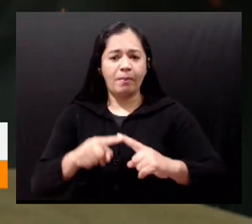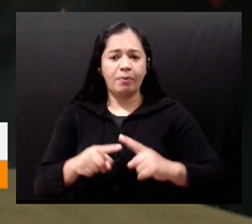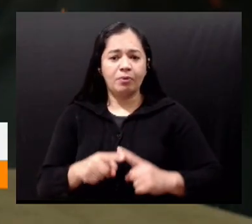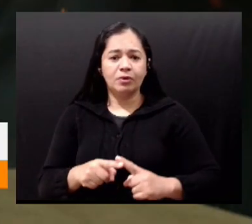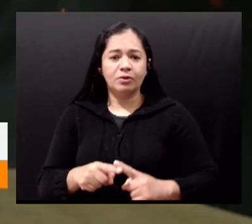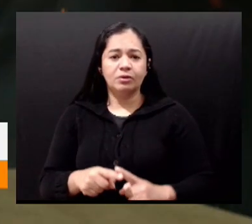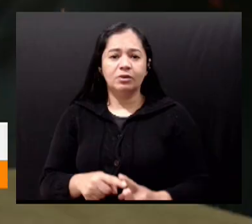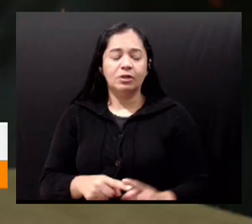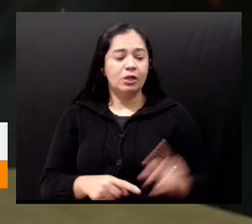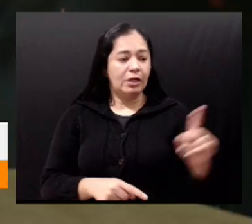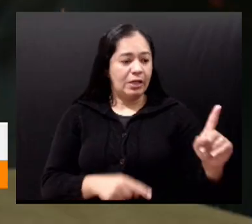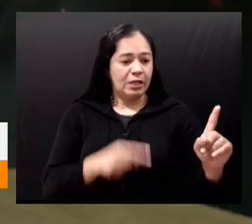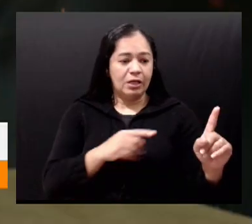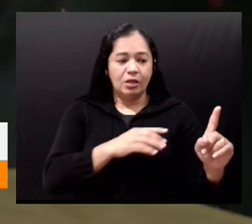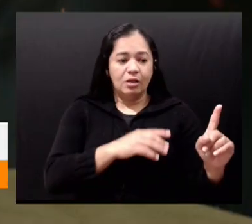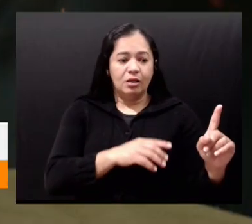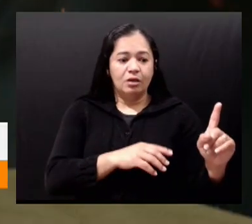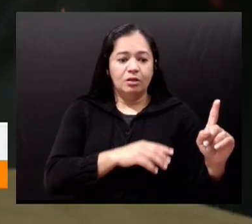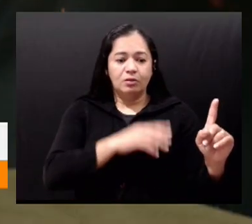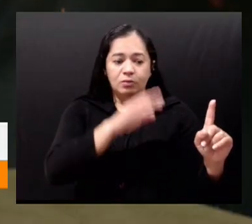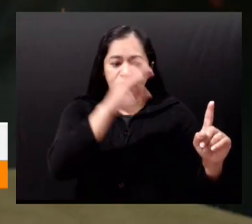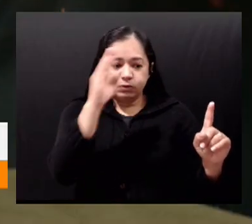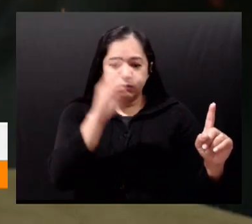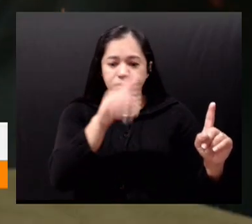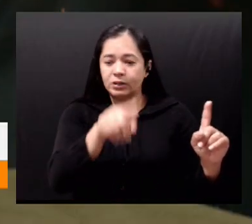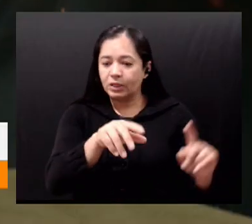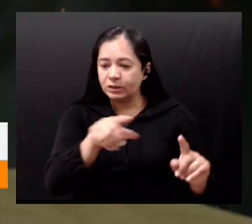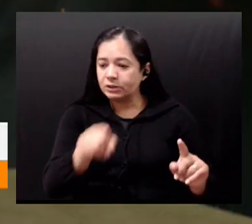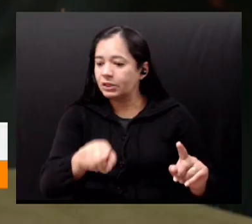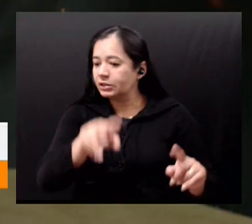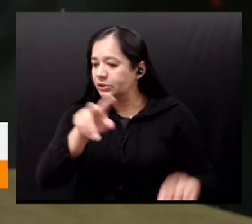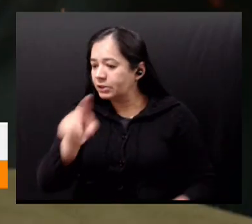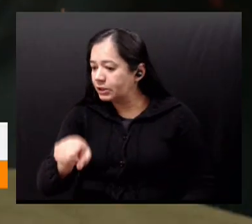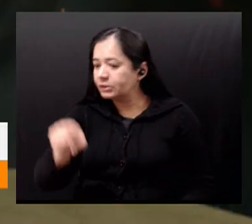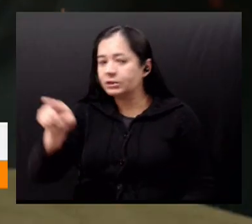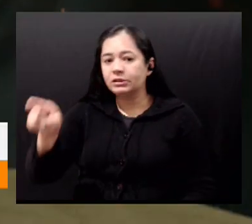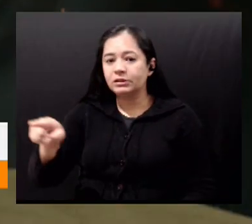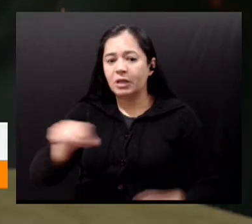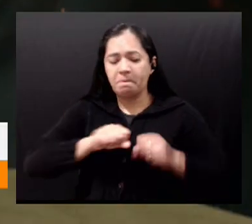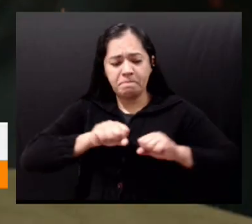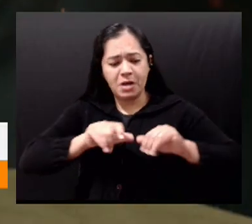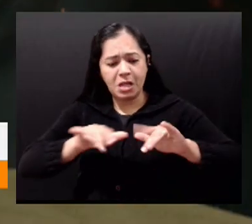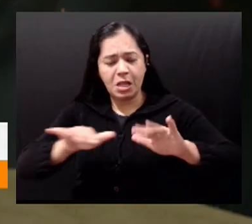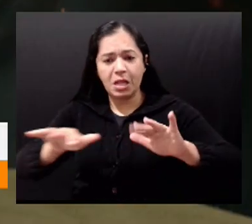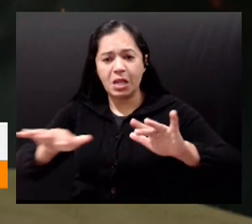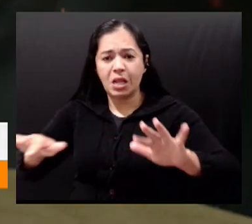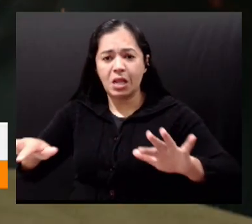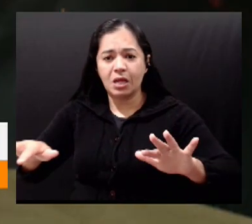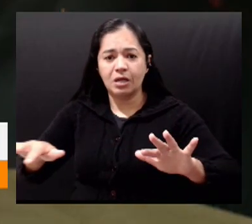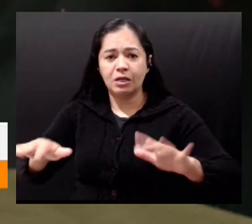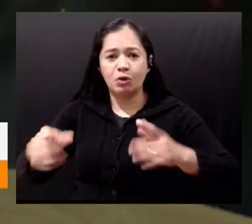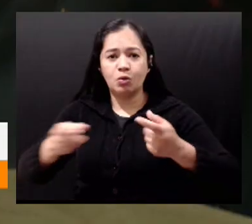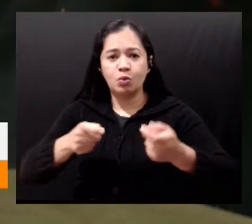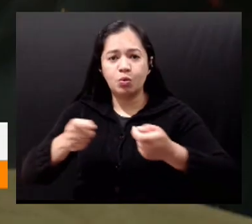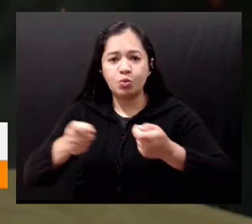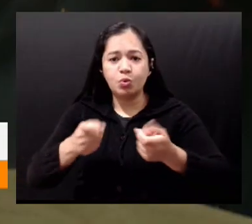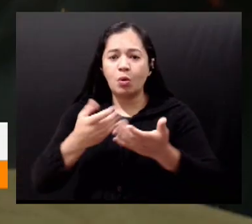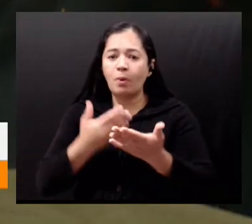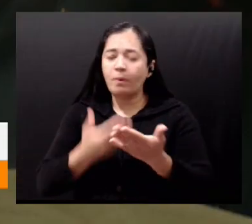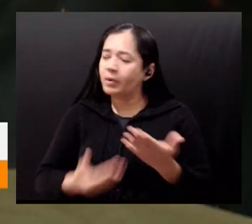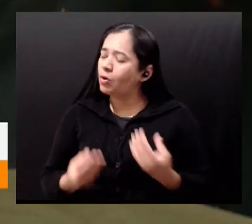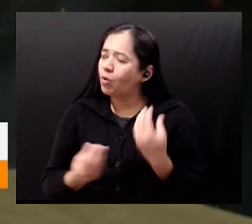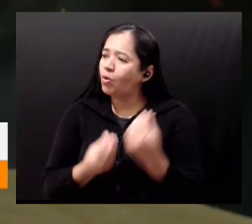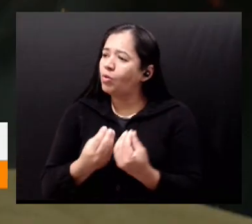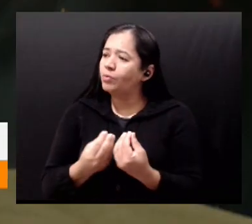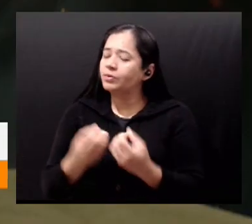foi vendo o outro passar mal e foi passando mal e foi passando mal. Isso perde o controle? Como que você traz isso para a gente